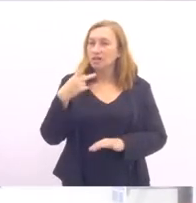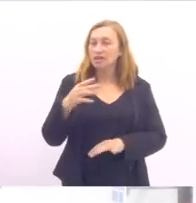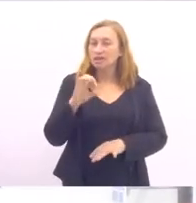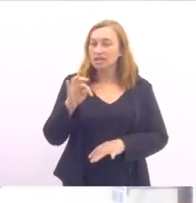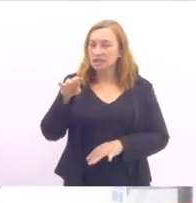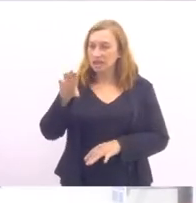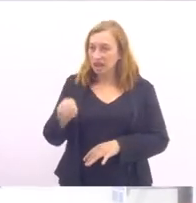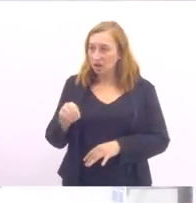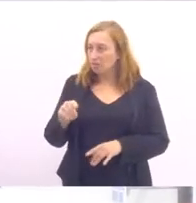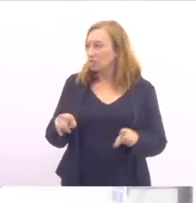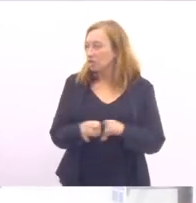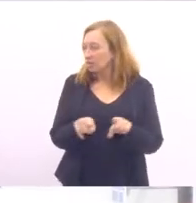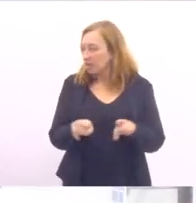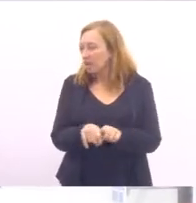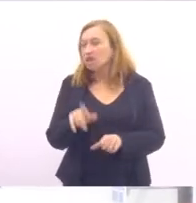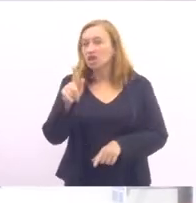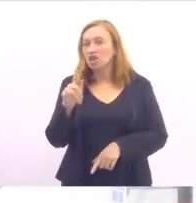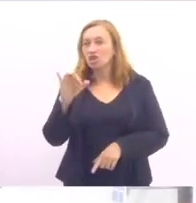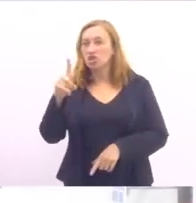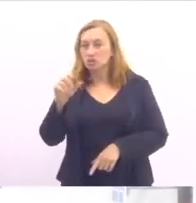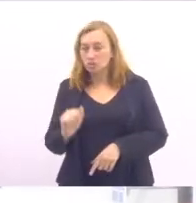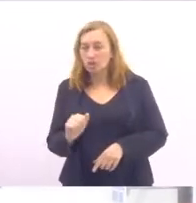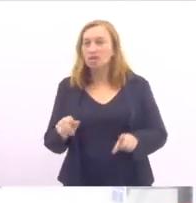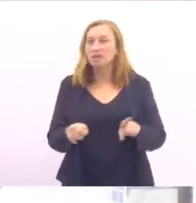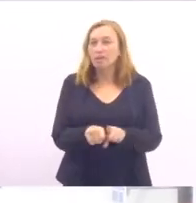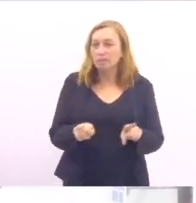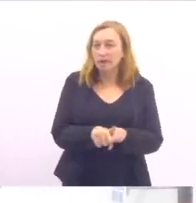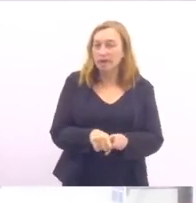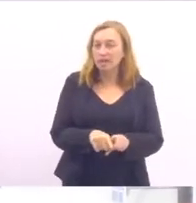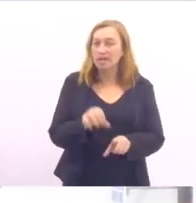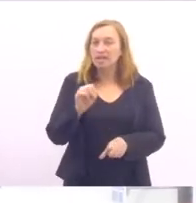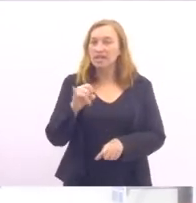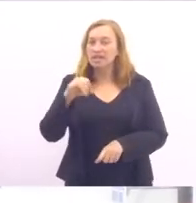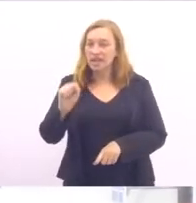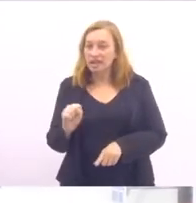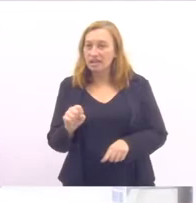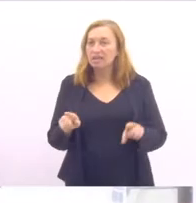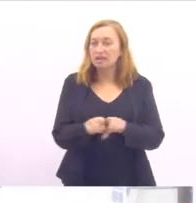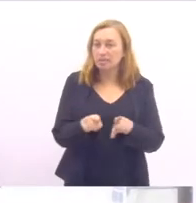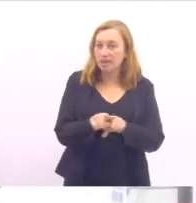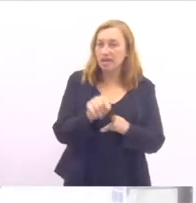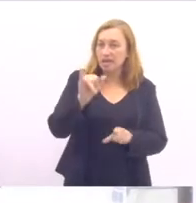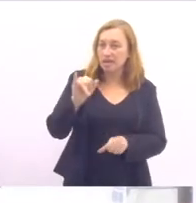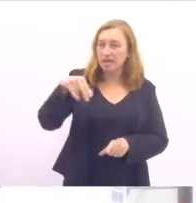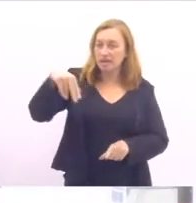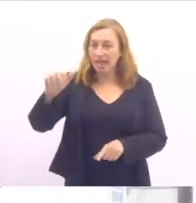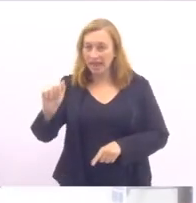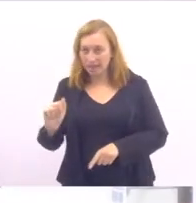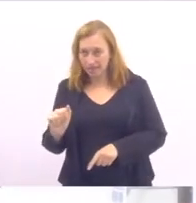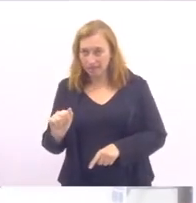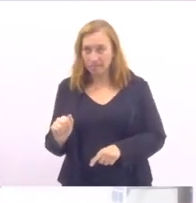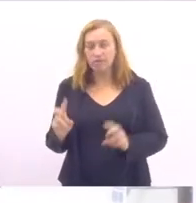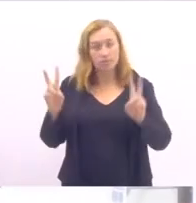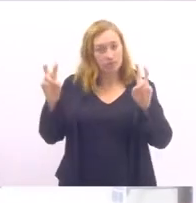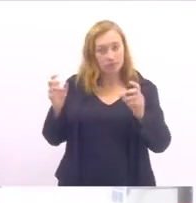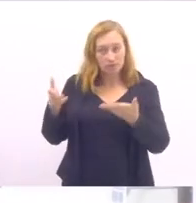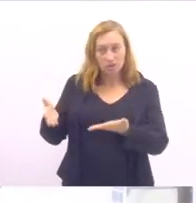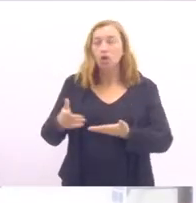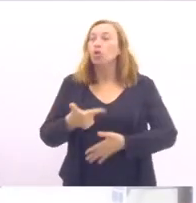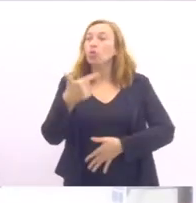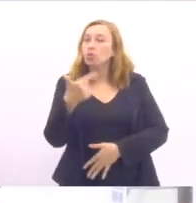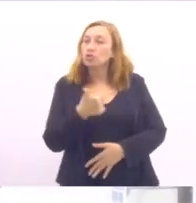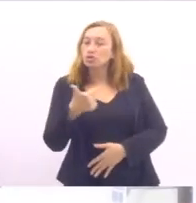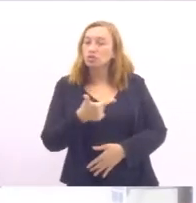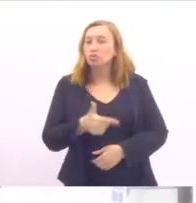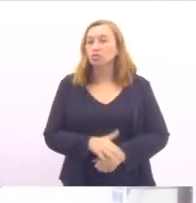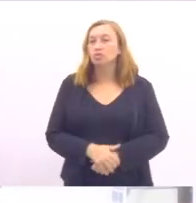e da Zilda e depois uma fala da CEAS e do INEA sobre esse ponto. O segundo